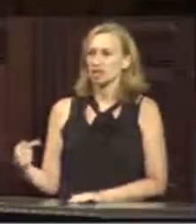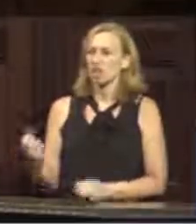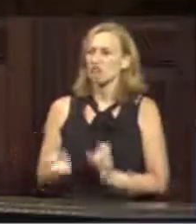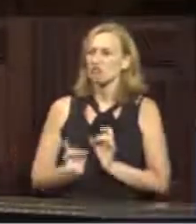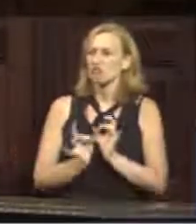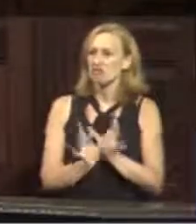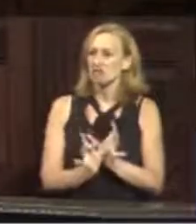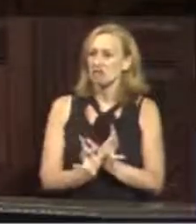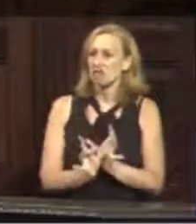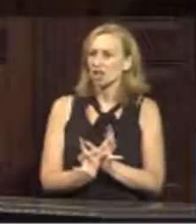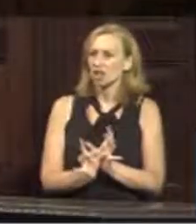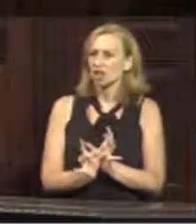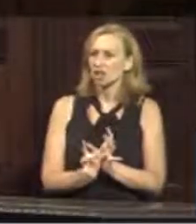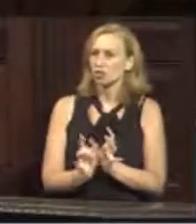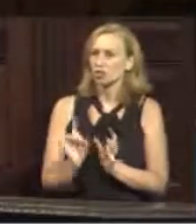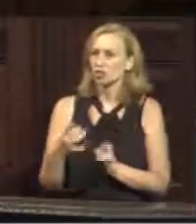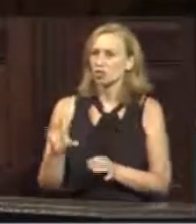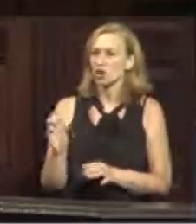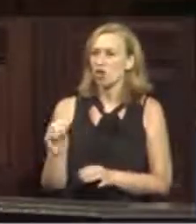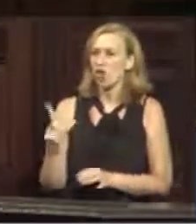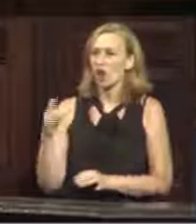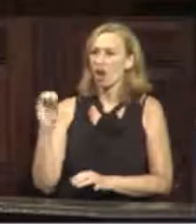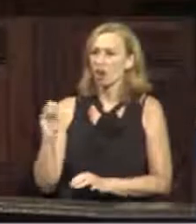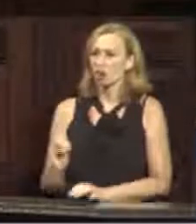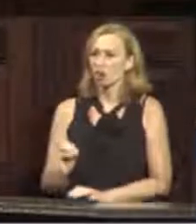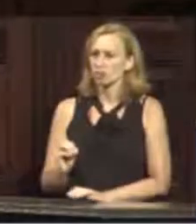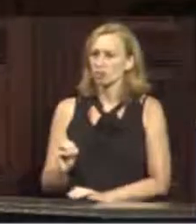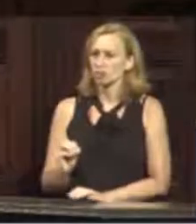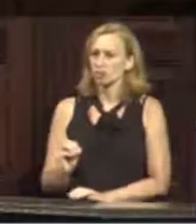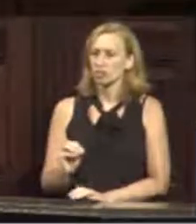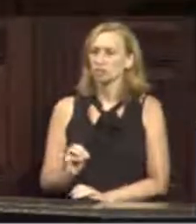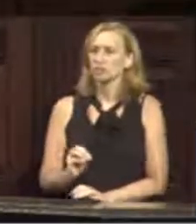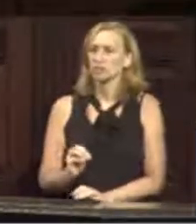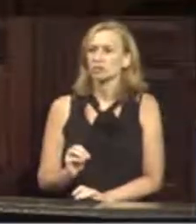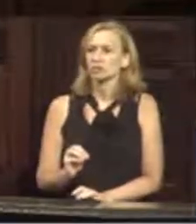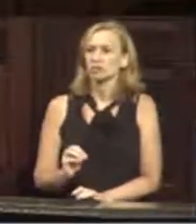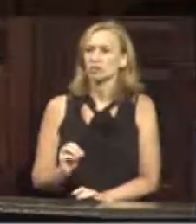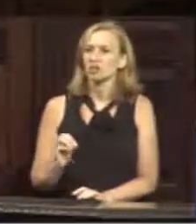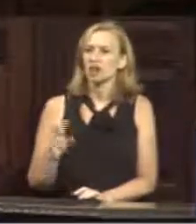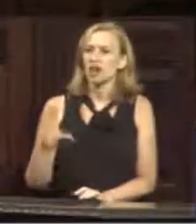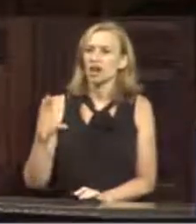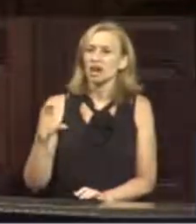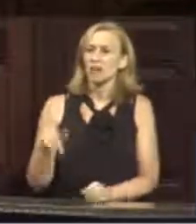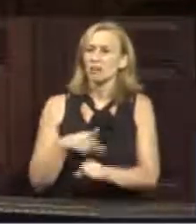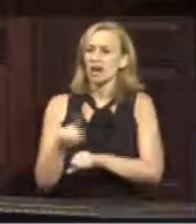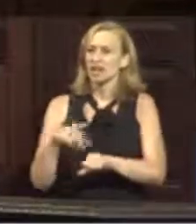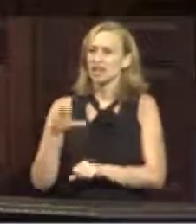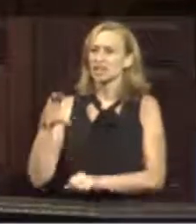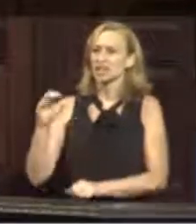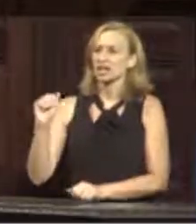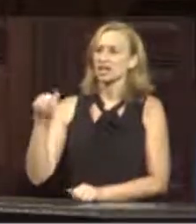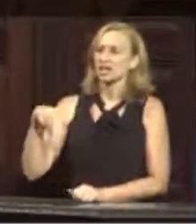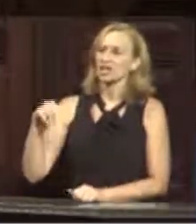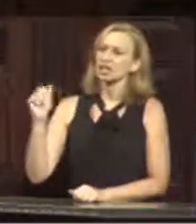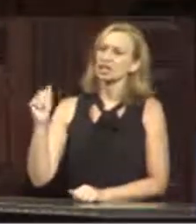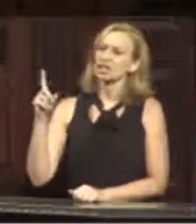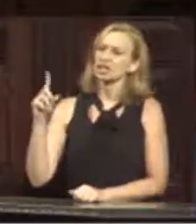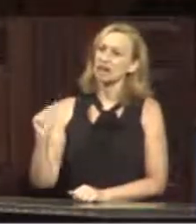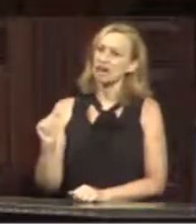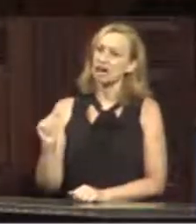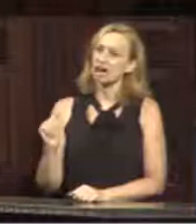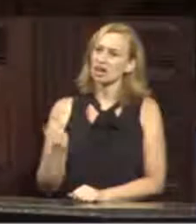vendeu o seu óleo para sua subsidiária no Canadá a preços